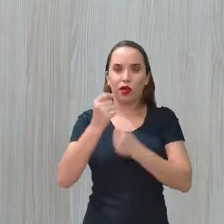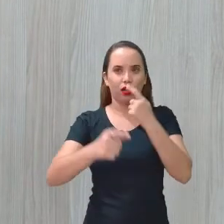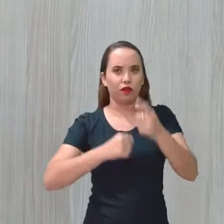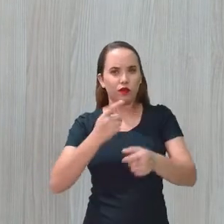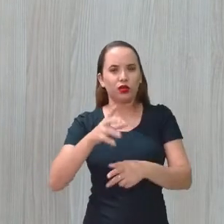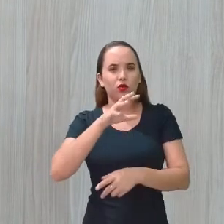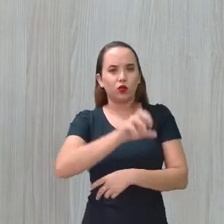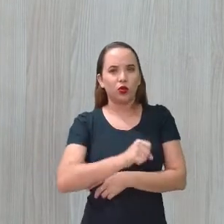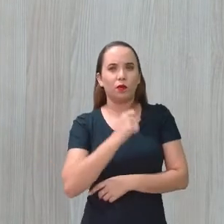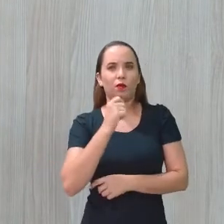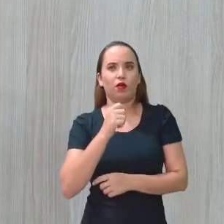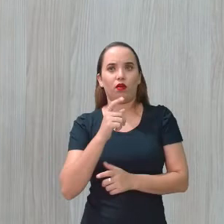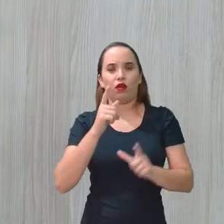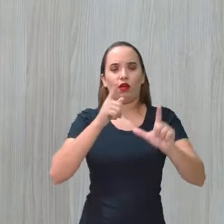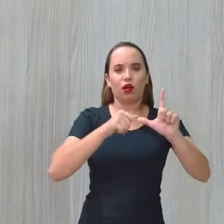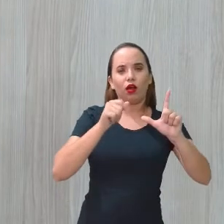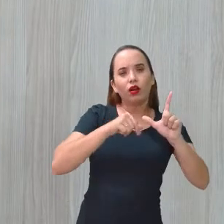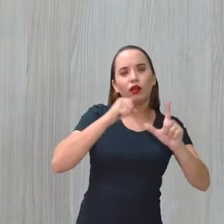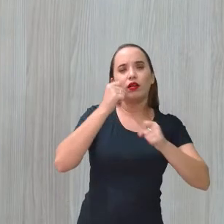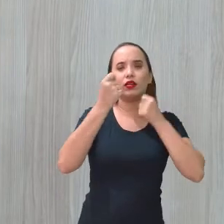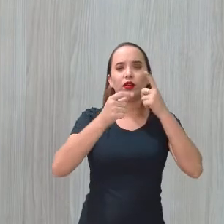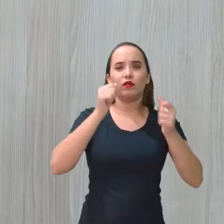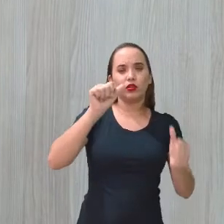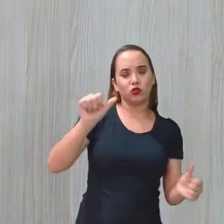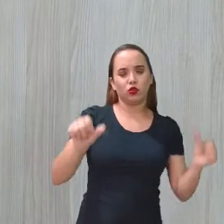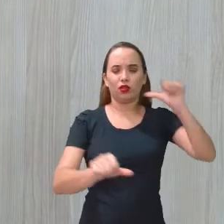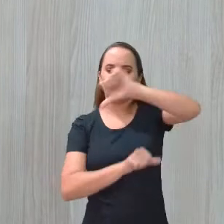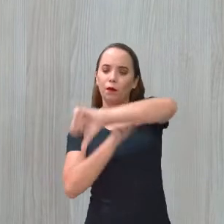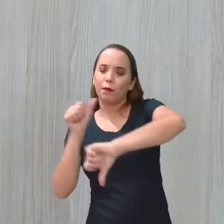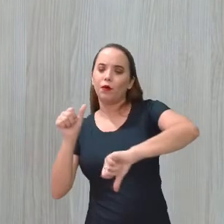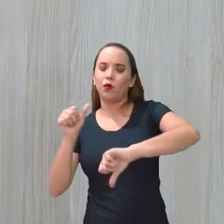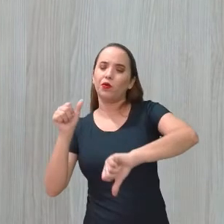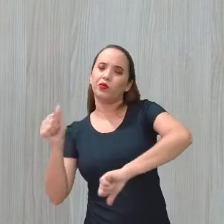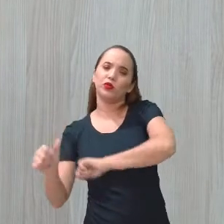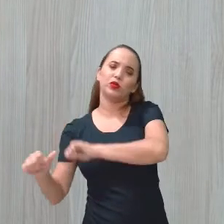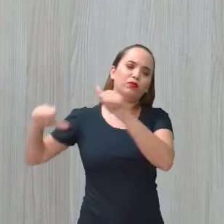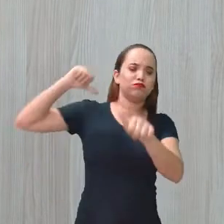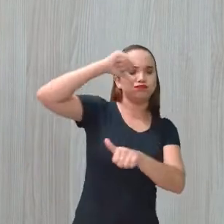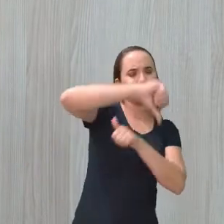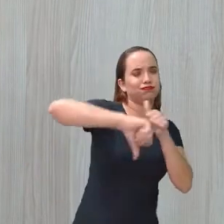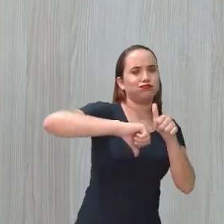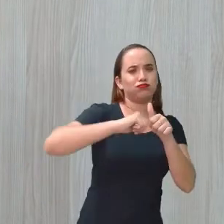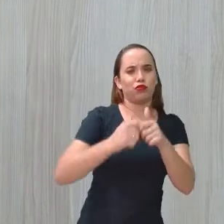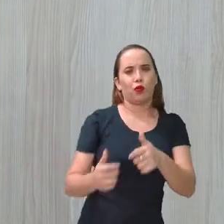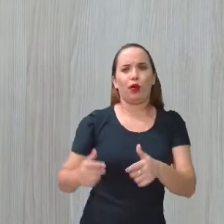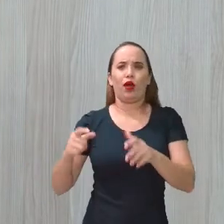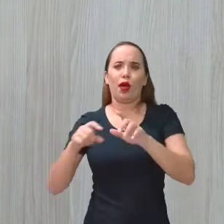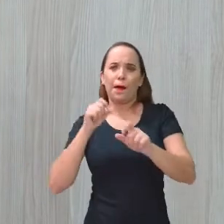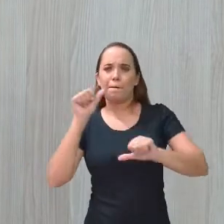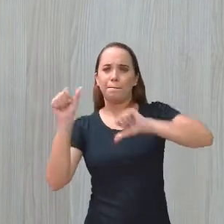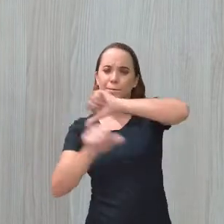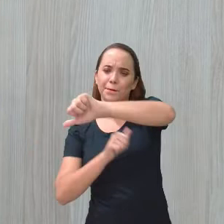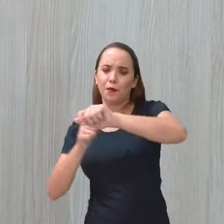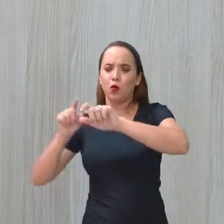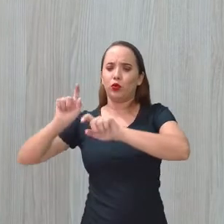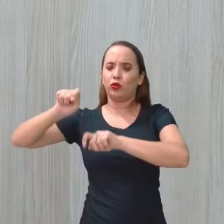joga para o outro lado da equação, né? E ela vem subtraindo, não sei como é que